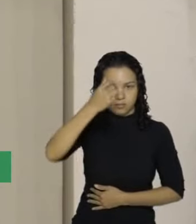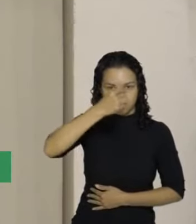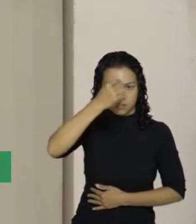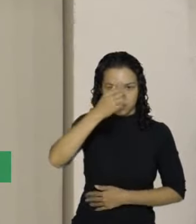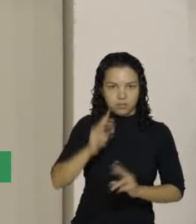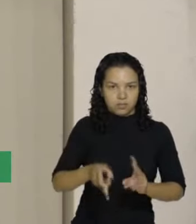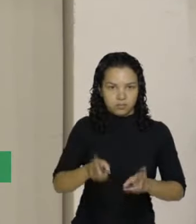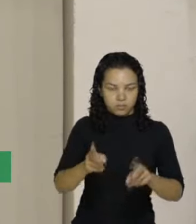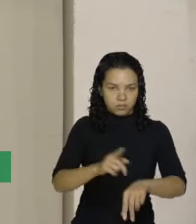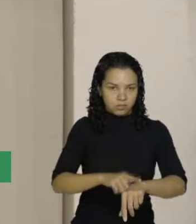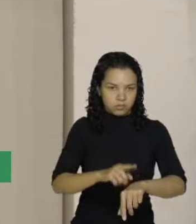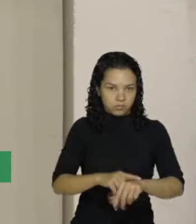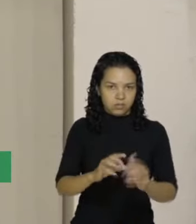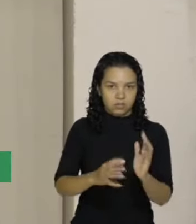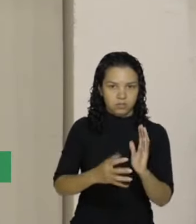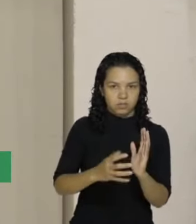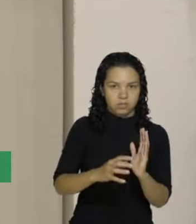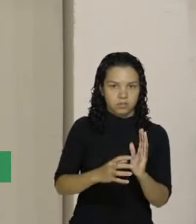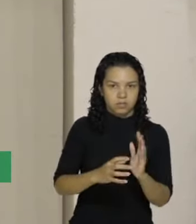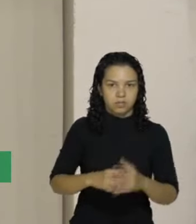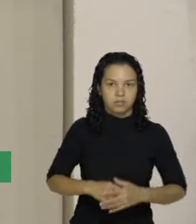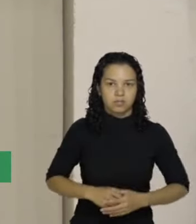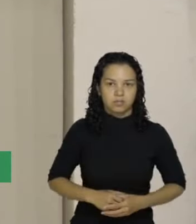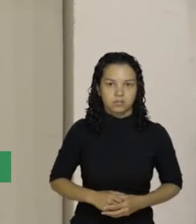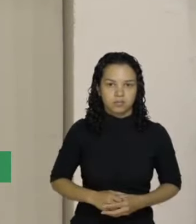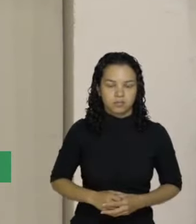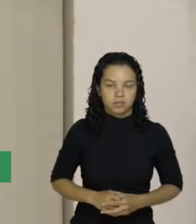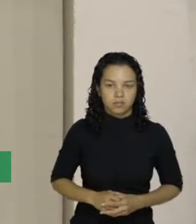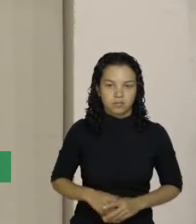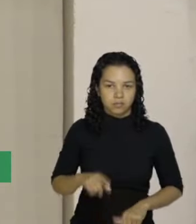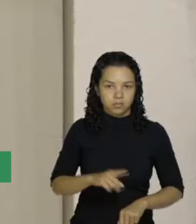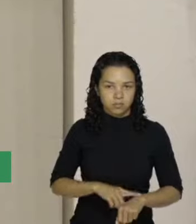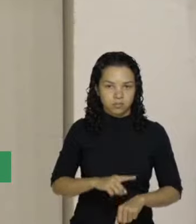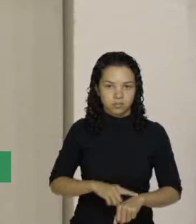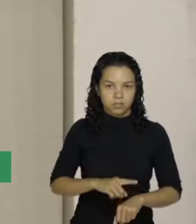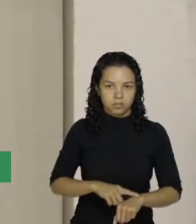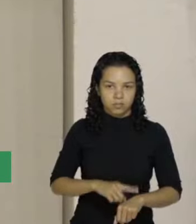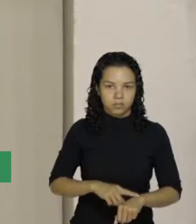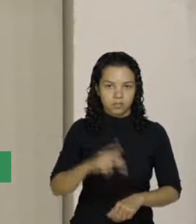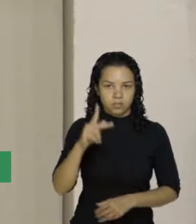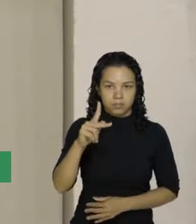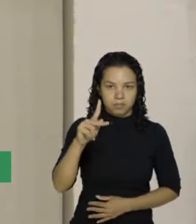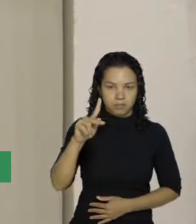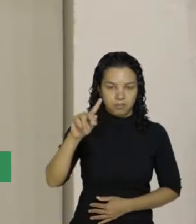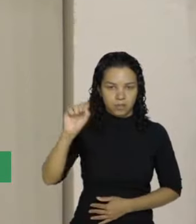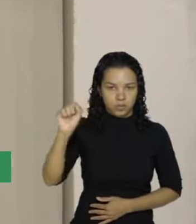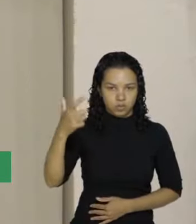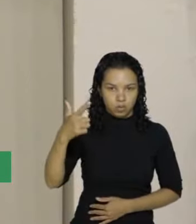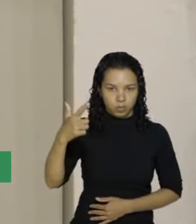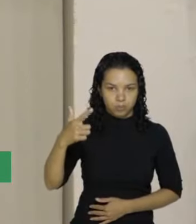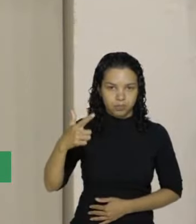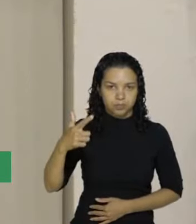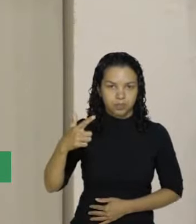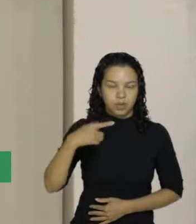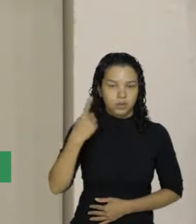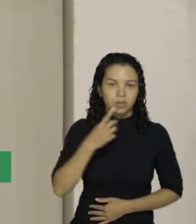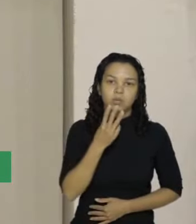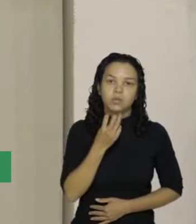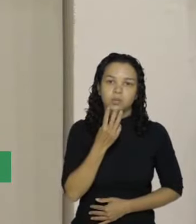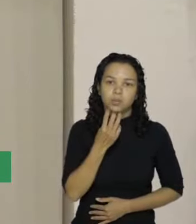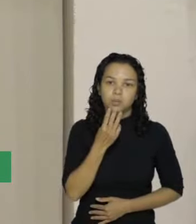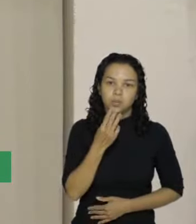horário destinado aos partidos políticos, horário destinado ao PSOL, deputado Marquito, pelo prazo de